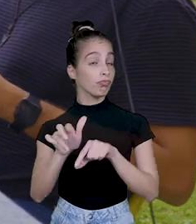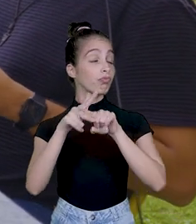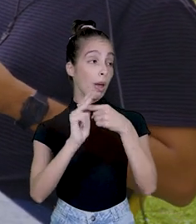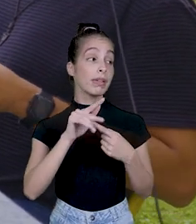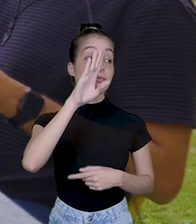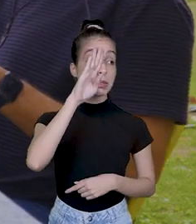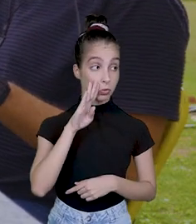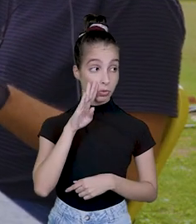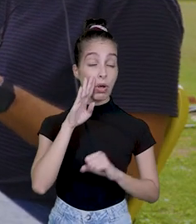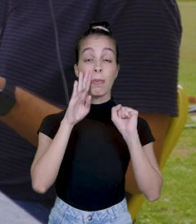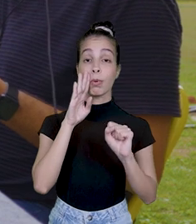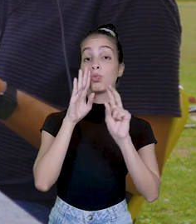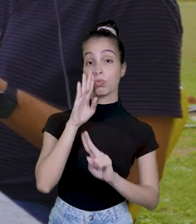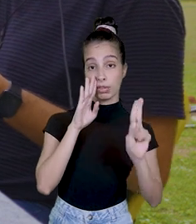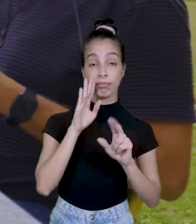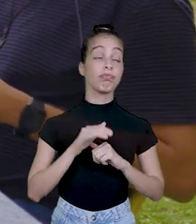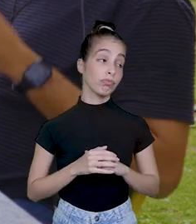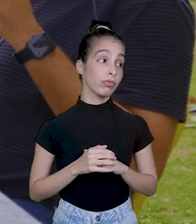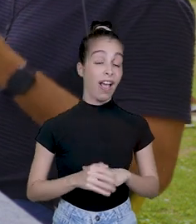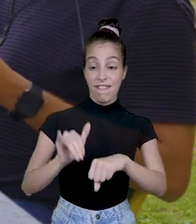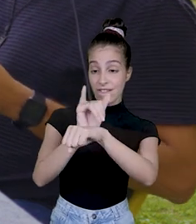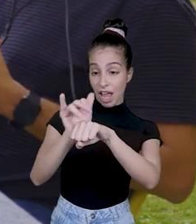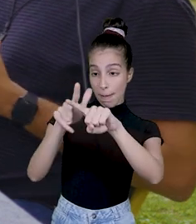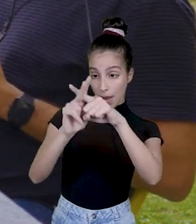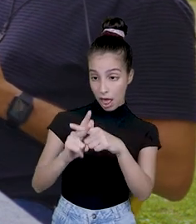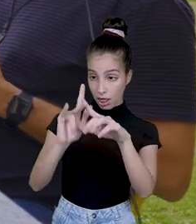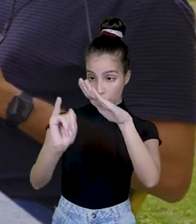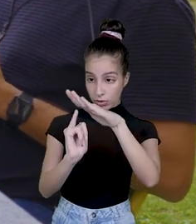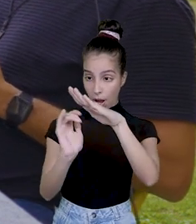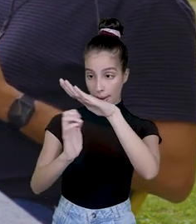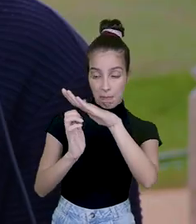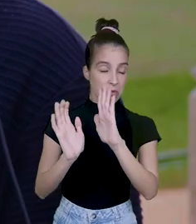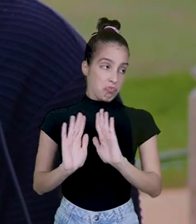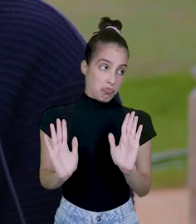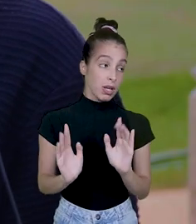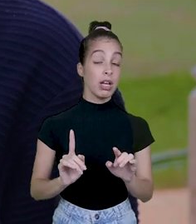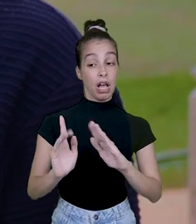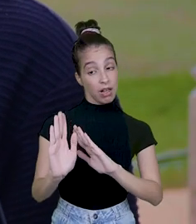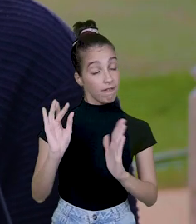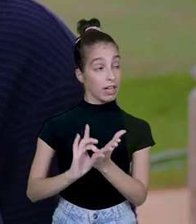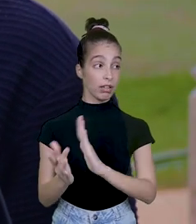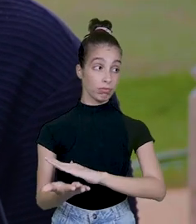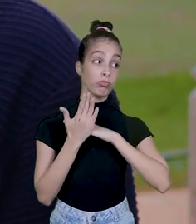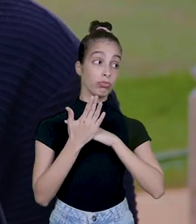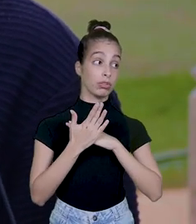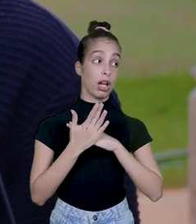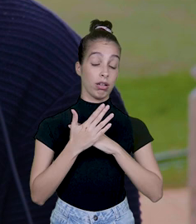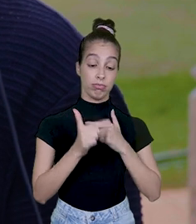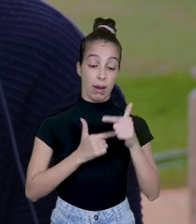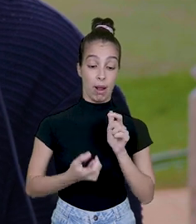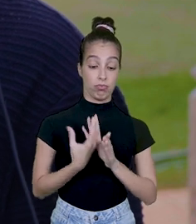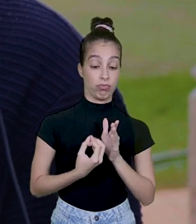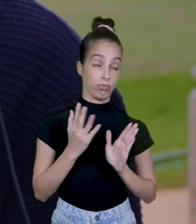utilizar sendo institucionais ou não tá E que vão de fato melhorar e a eficiência nas tarefas administrativas